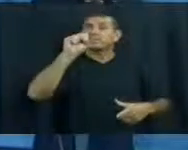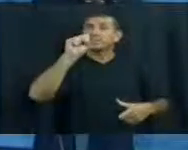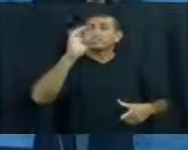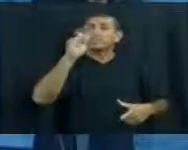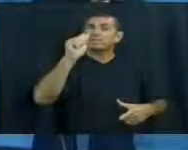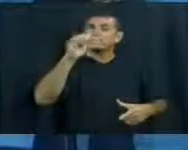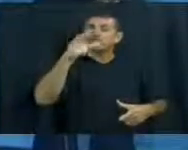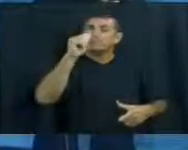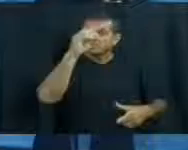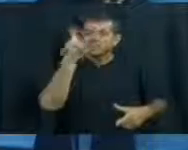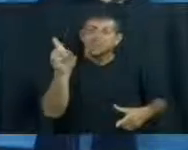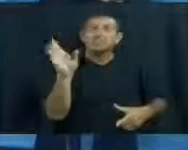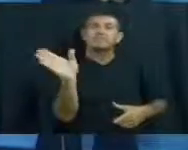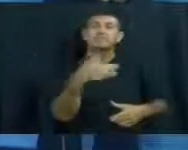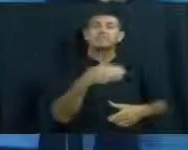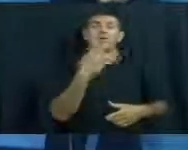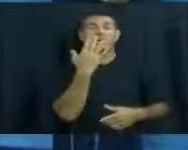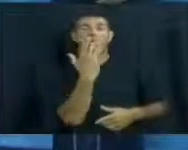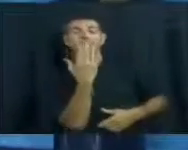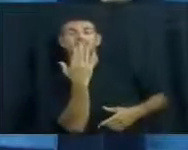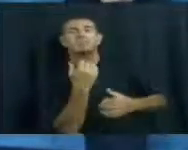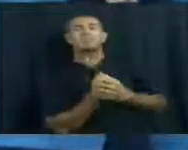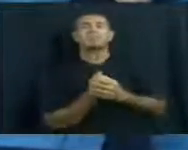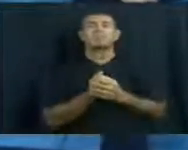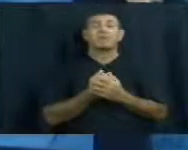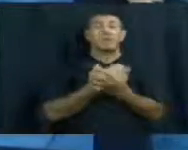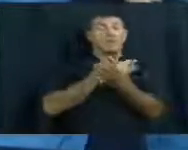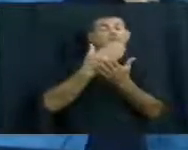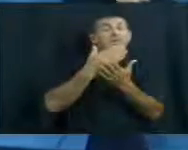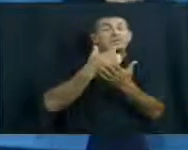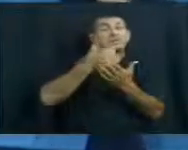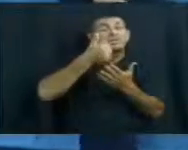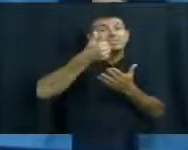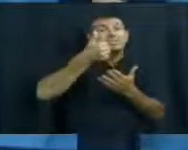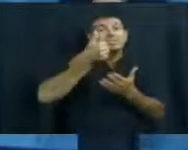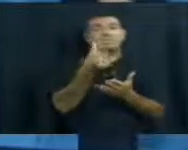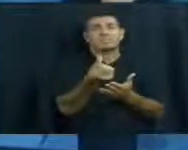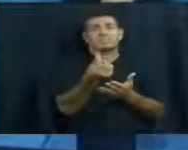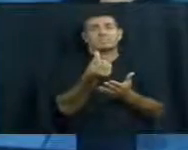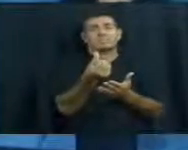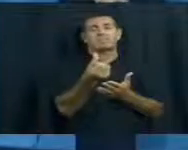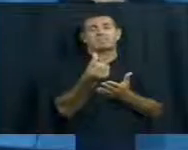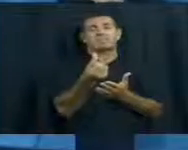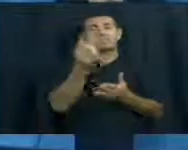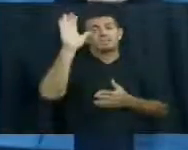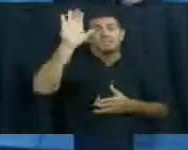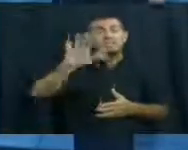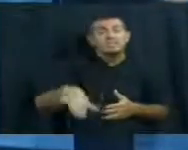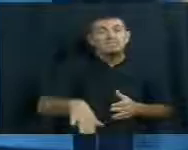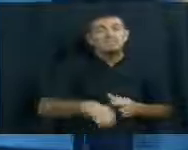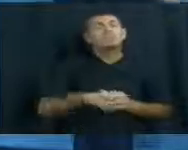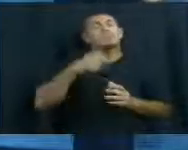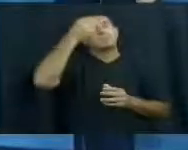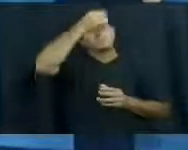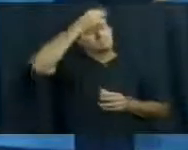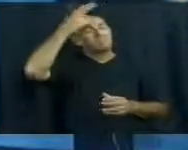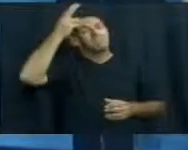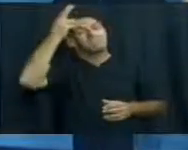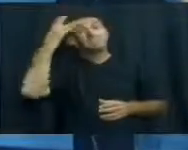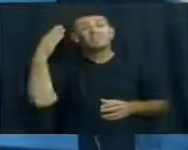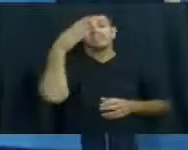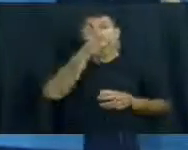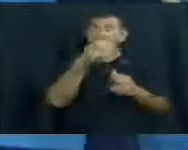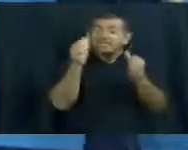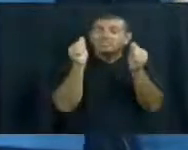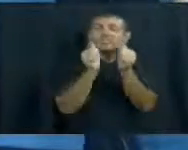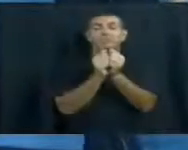começa às 16 horas. 16 horas, o nosso amado, cheiroso e sexy prefeito, todo respeito, uhul, estará